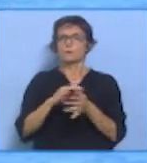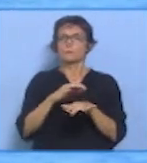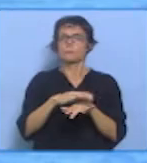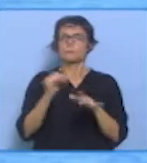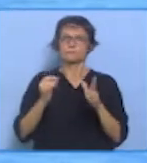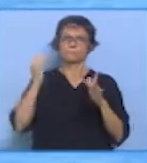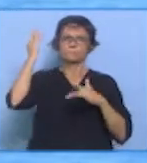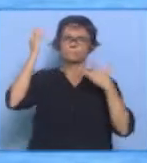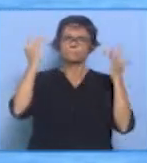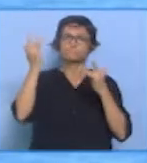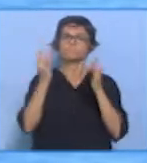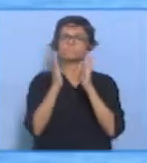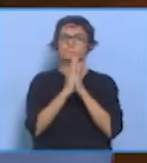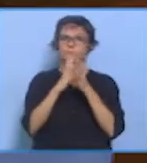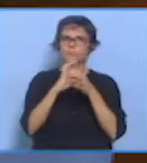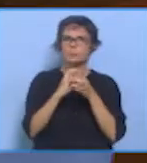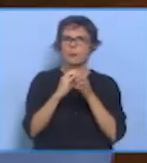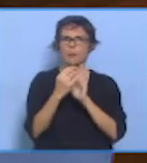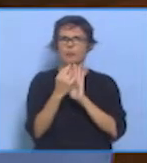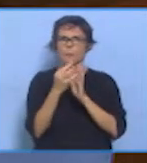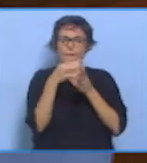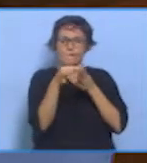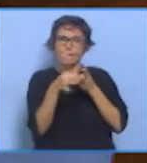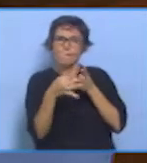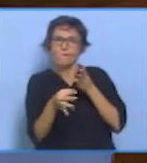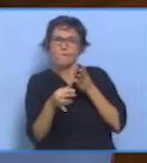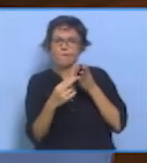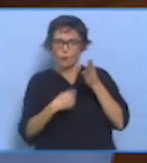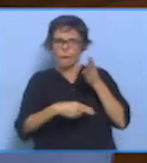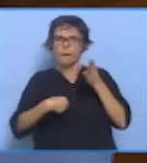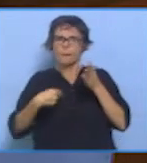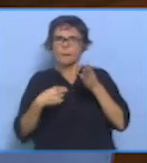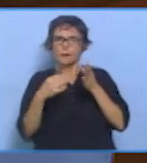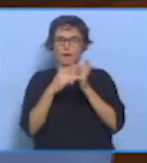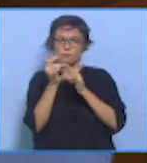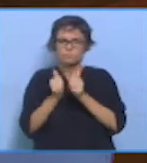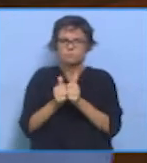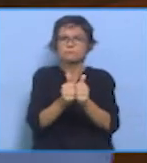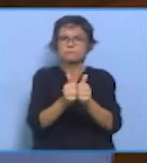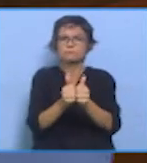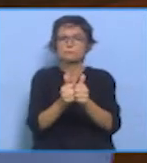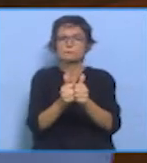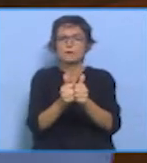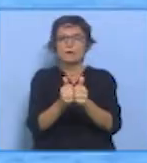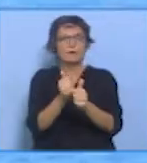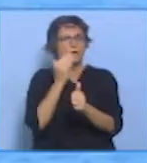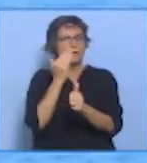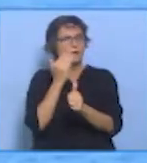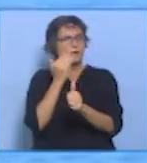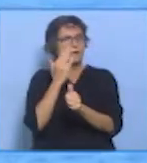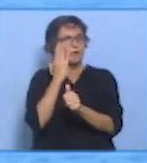o cristianismo, atento aos pormenores, não se deixar levar pelas emoções ou